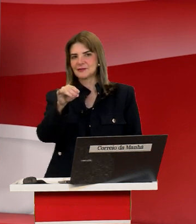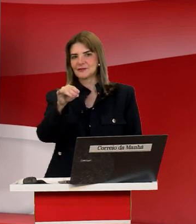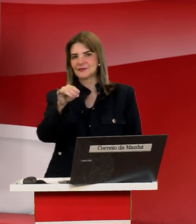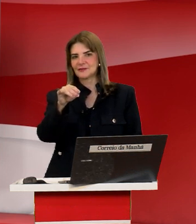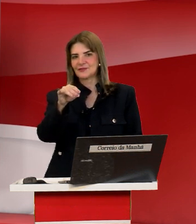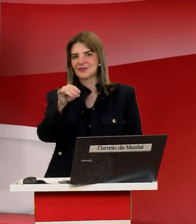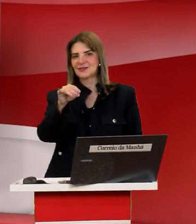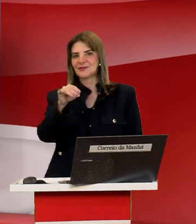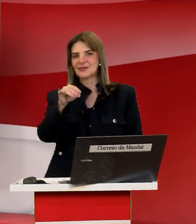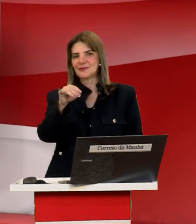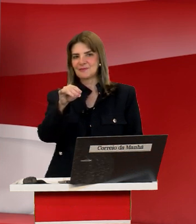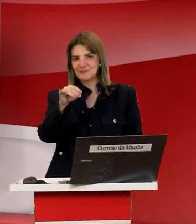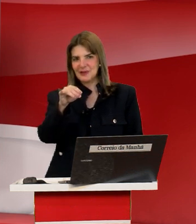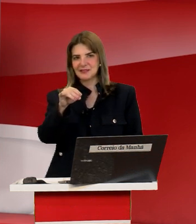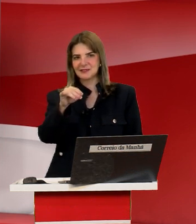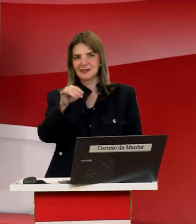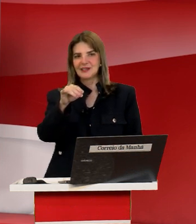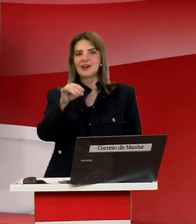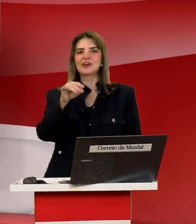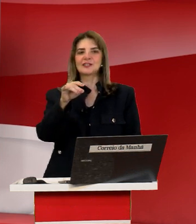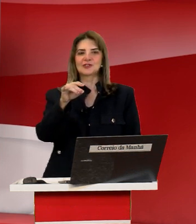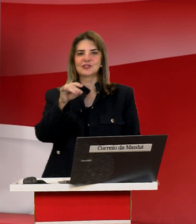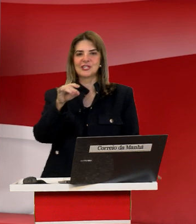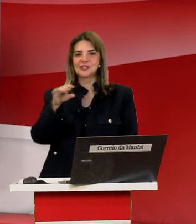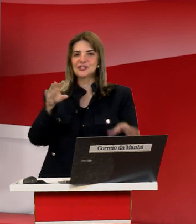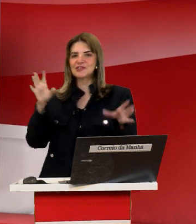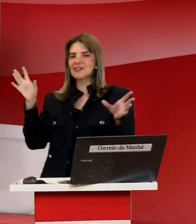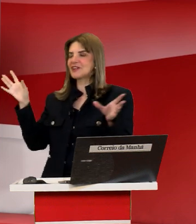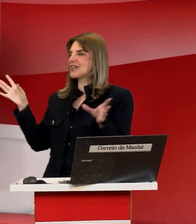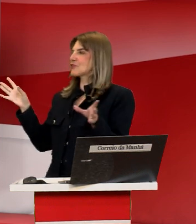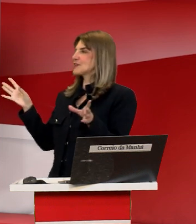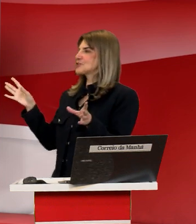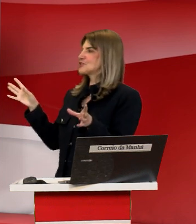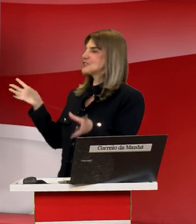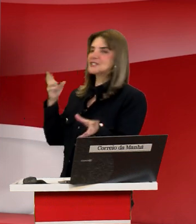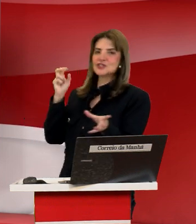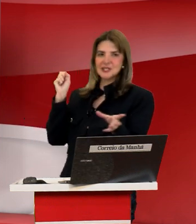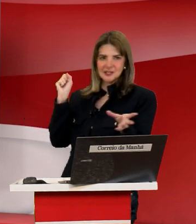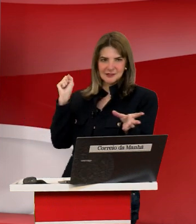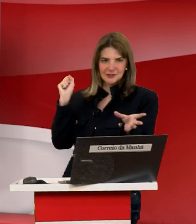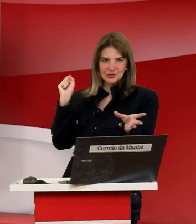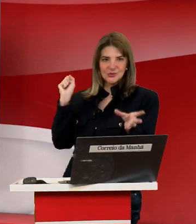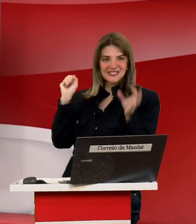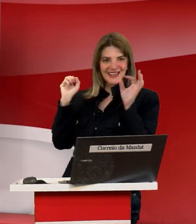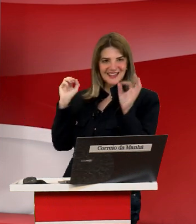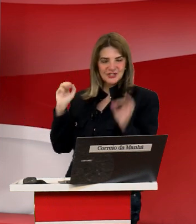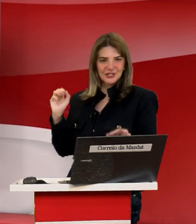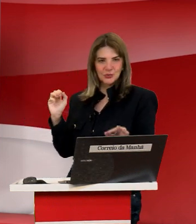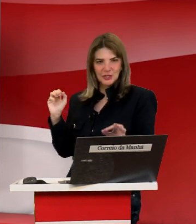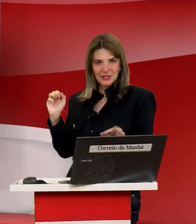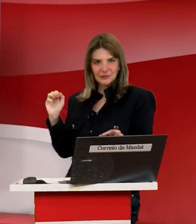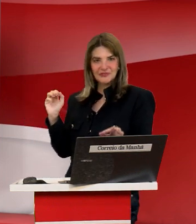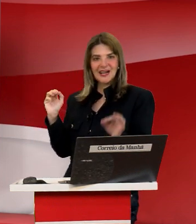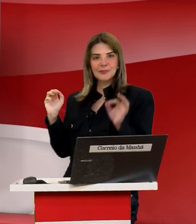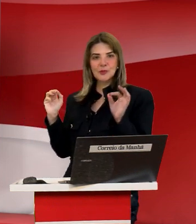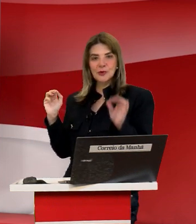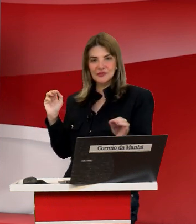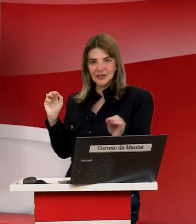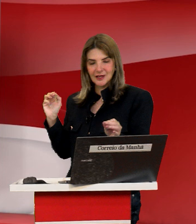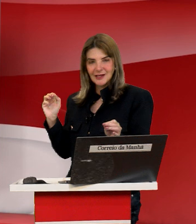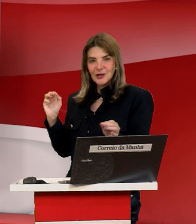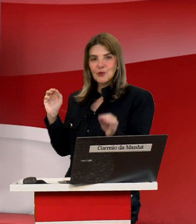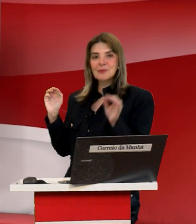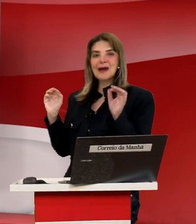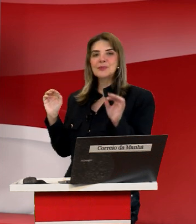passa Vamos passar mais um pouquinho então passa olha só gente a gente vai falar agora de dia das crianças o ISO Rio vai